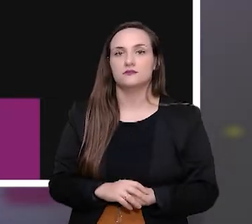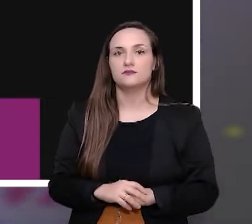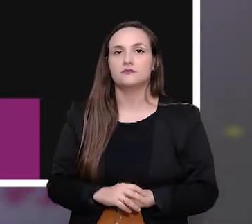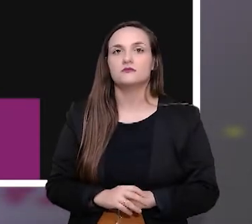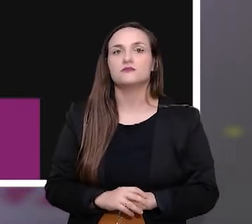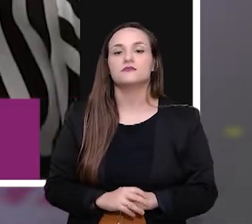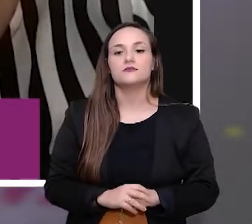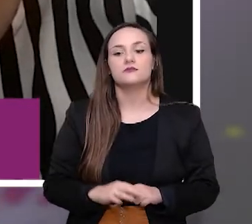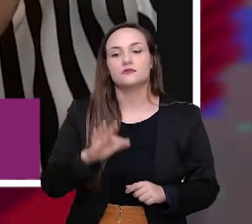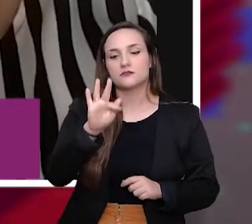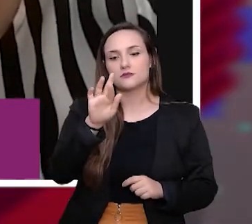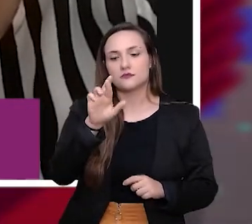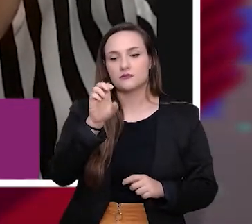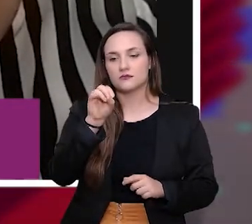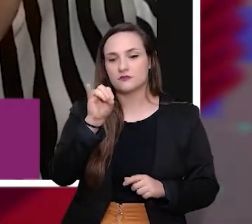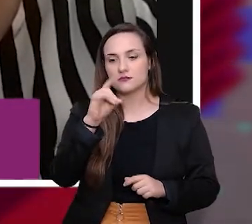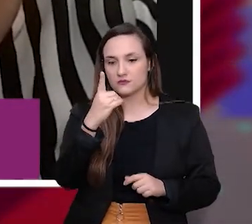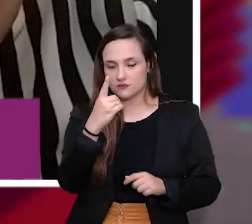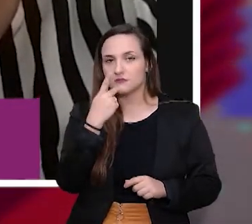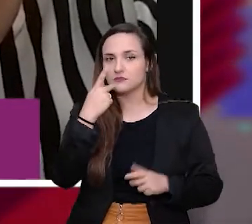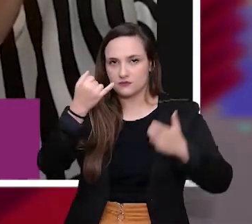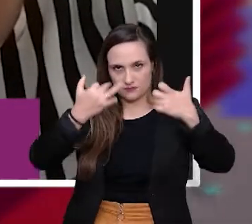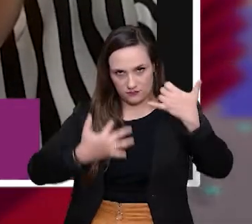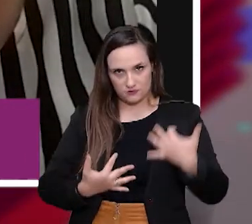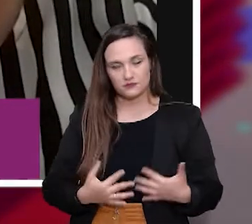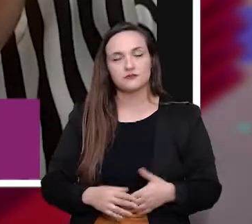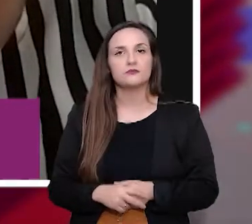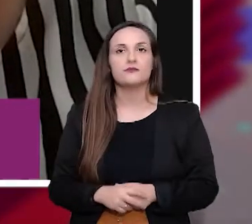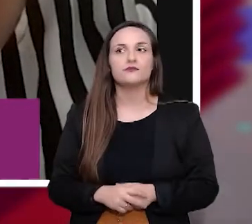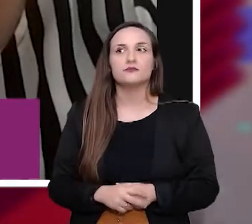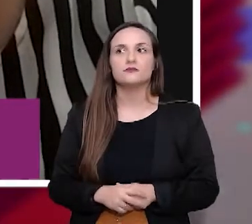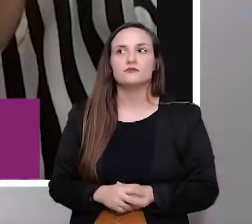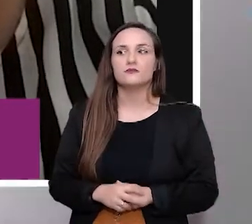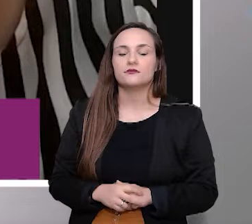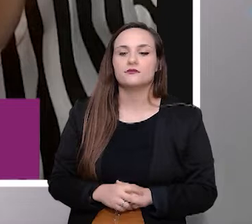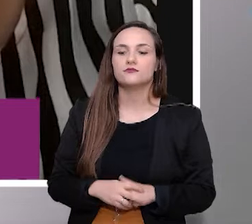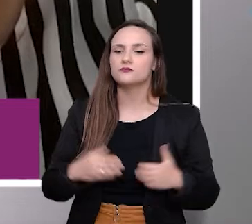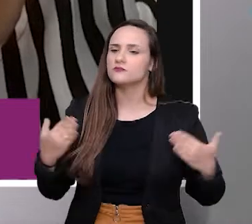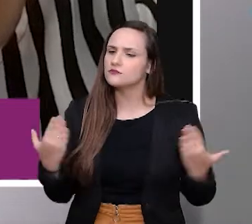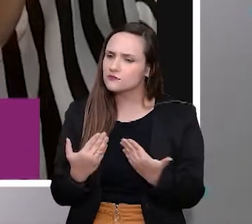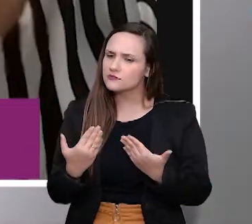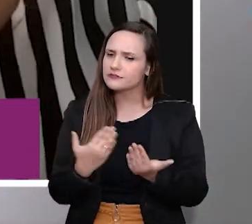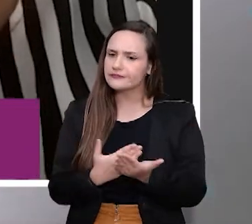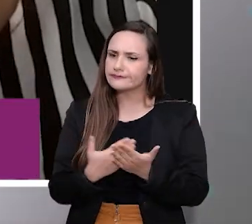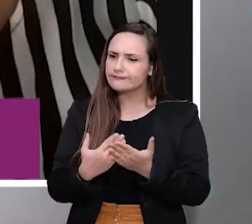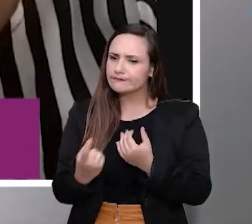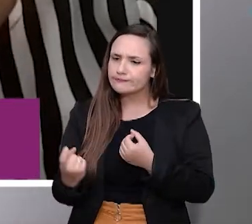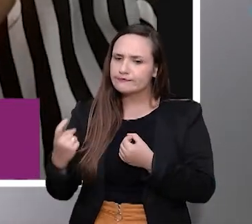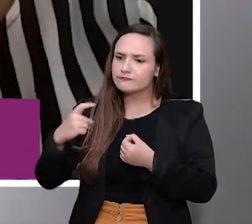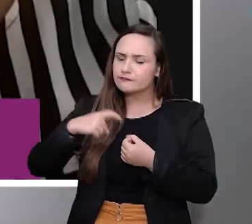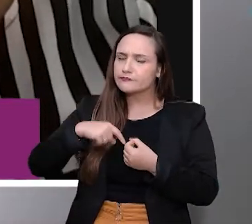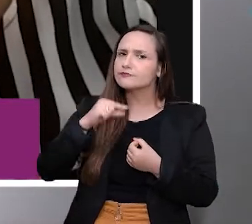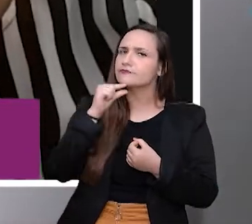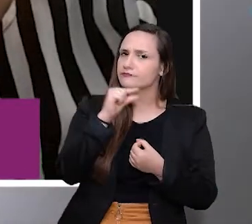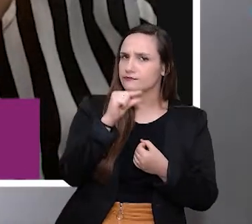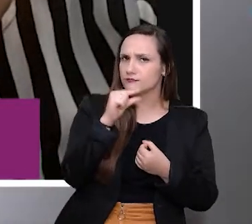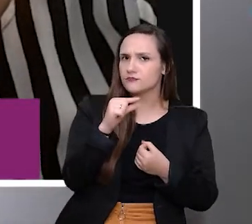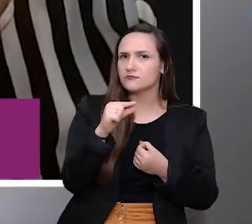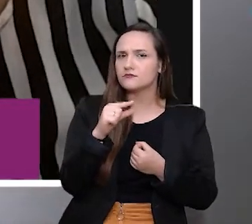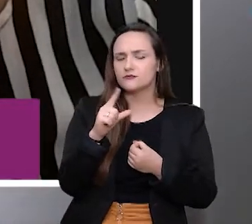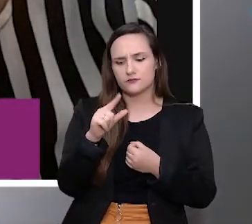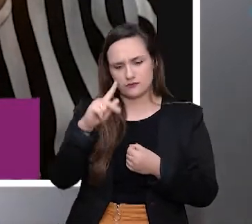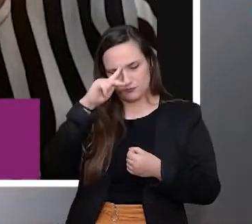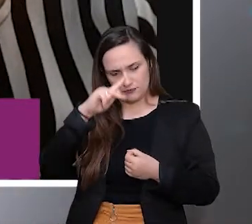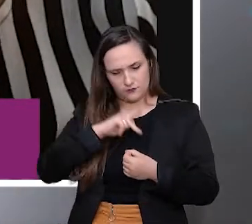para Freud, tá? E daí que hoje a gente tem um retorno a essa questão de promover a